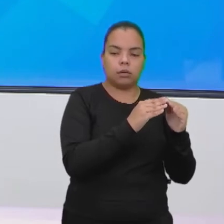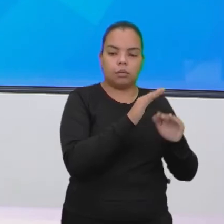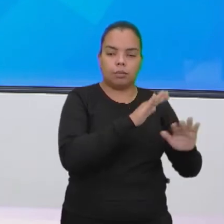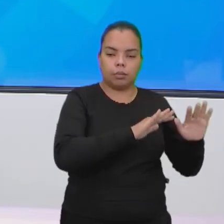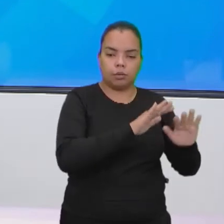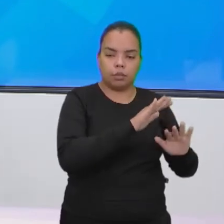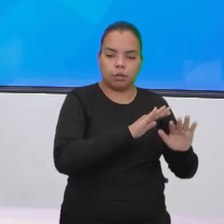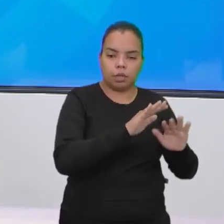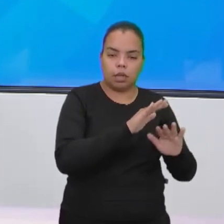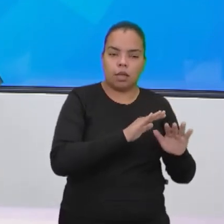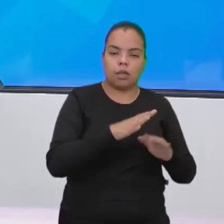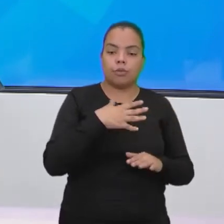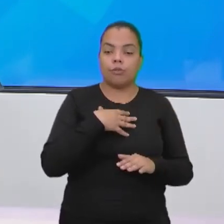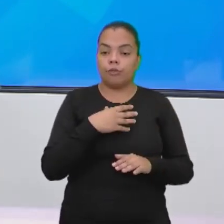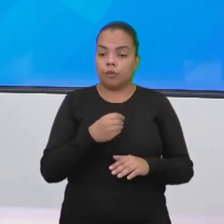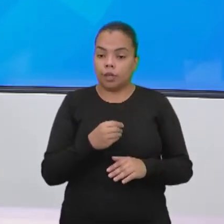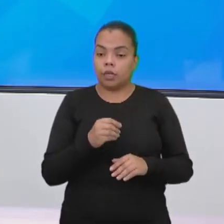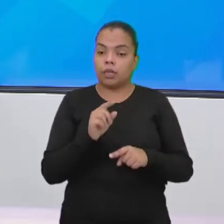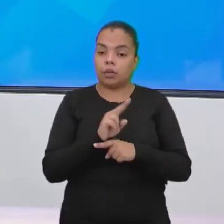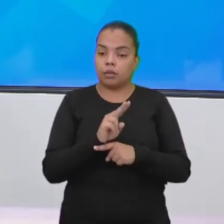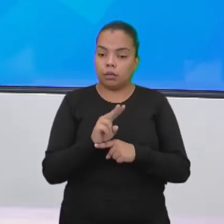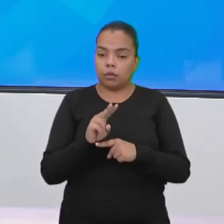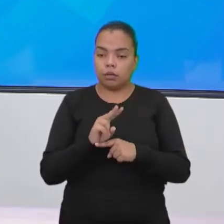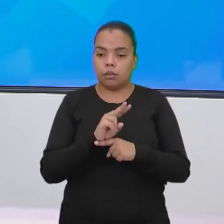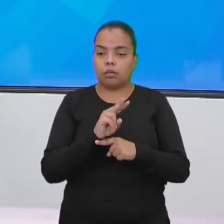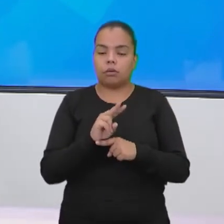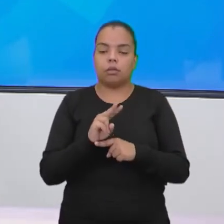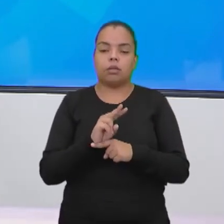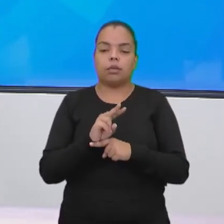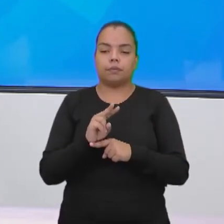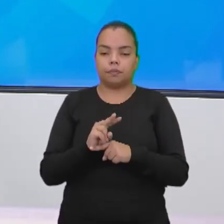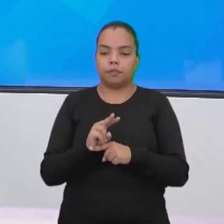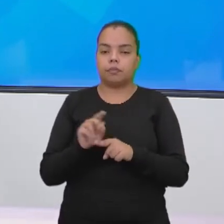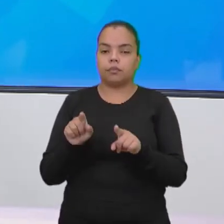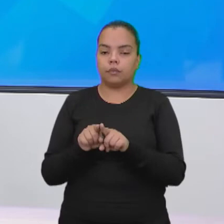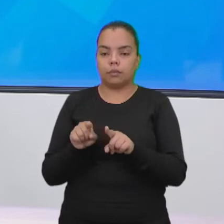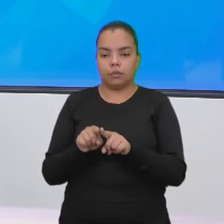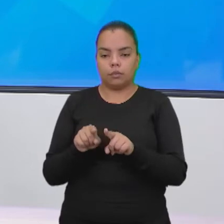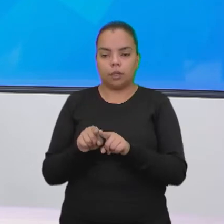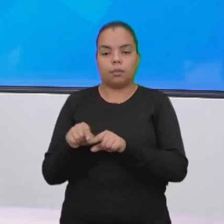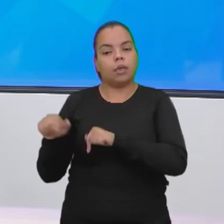pessoas deixaram até de trabalhar nos seus empregos para ficar trabalhando em casa.